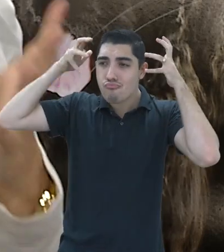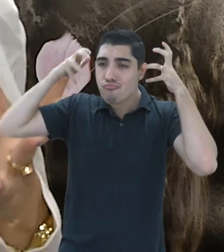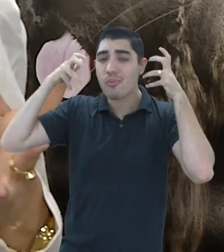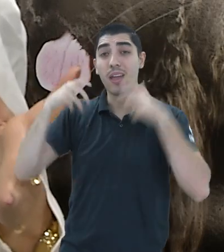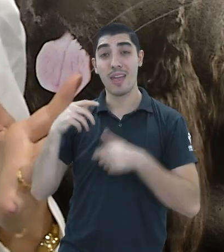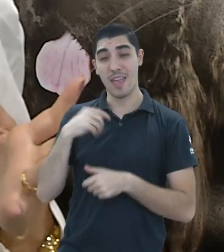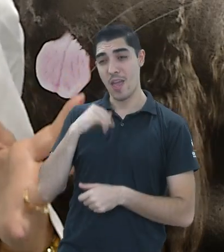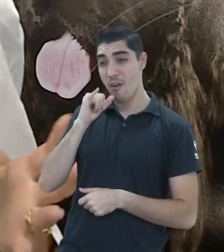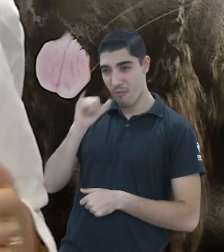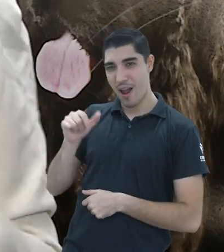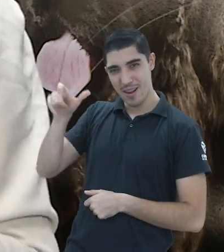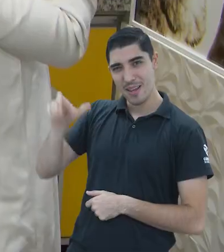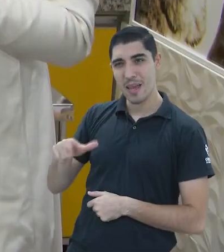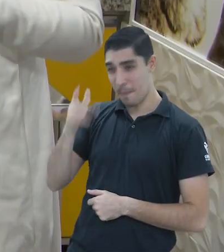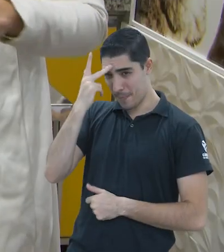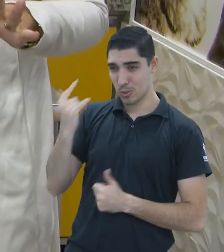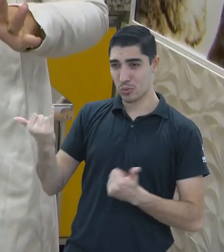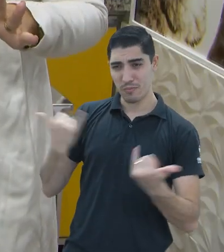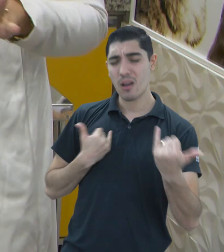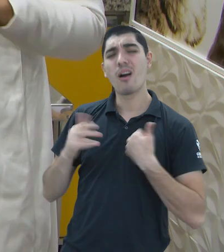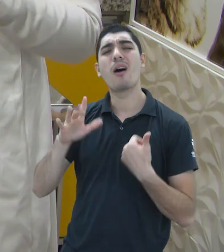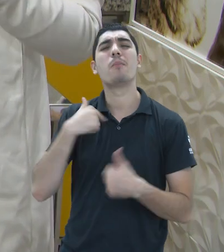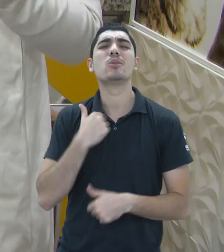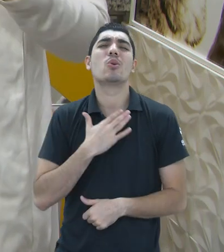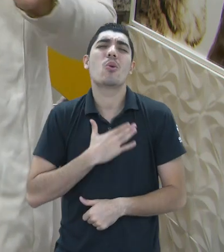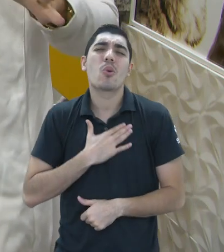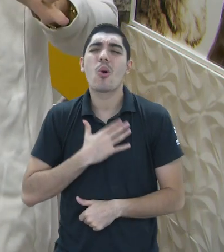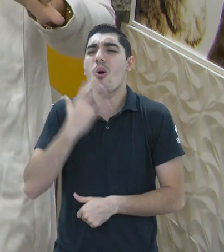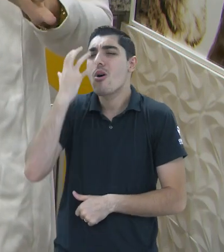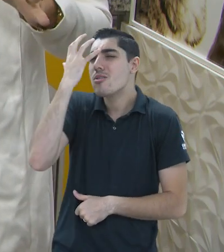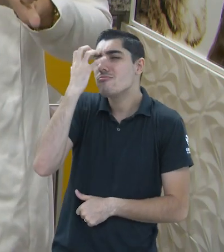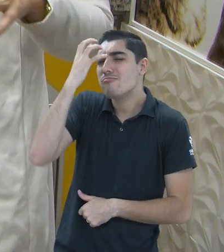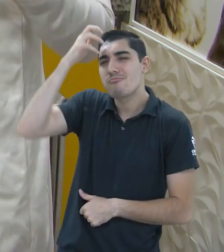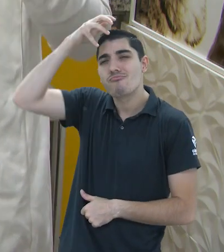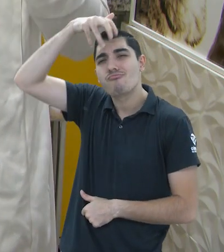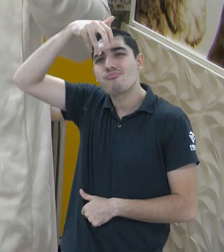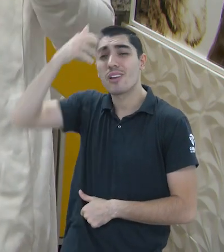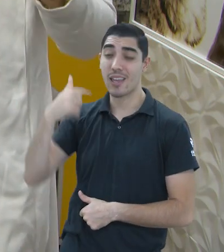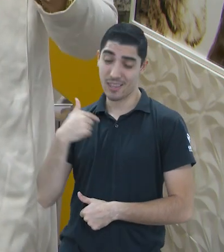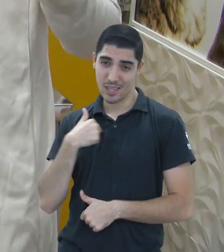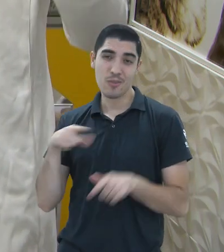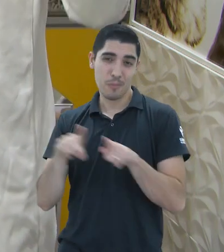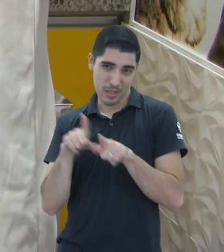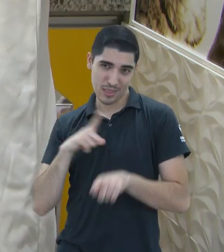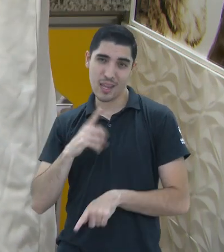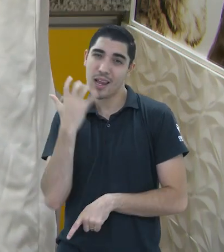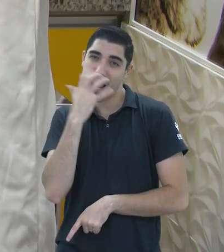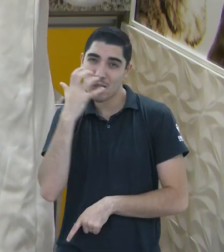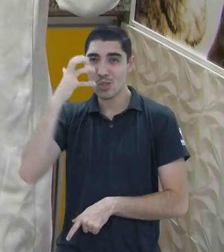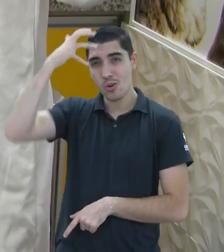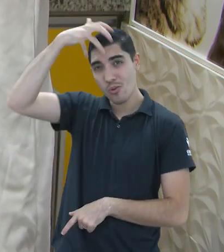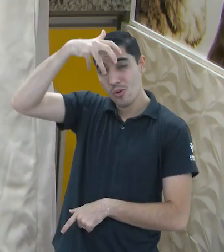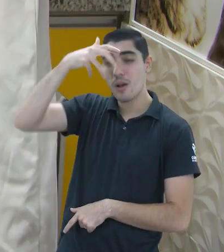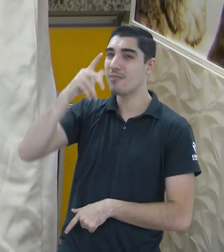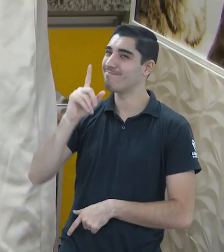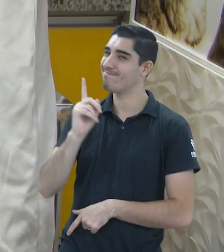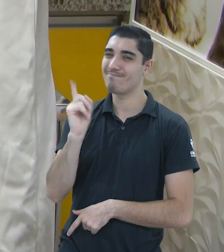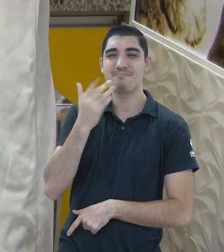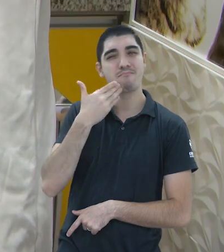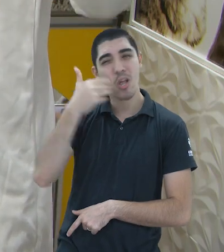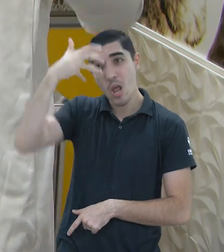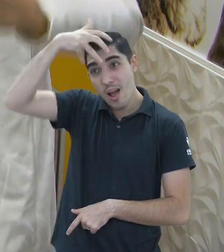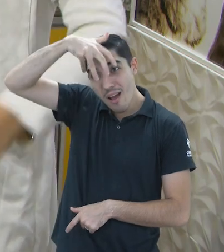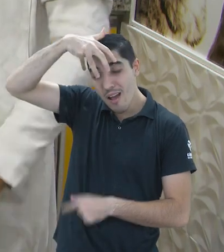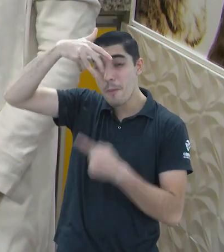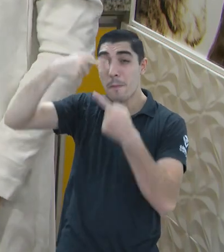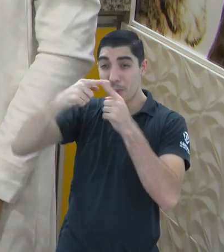gosto tanto dos penteados, super entendo. Sou mãe de menina também, né? Então, mas na orelhinha, nunca muito